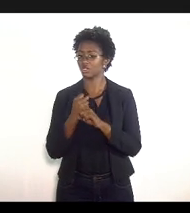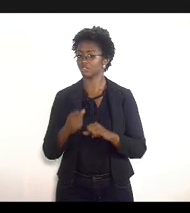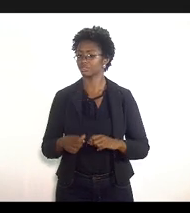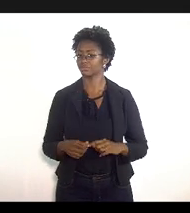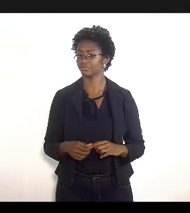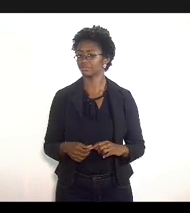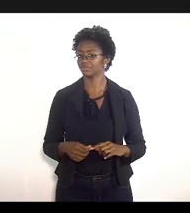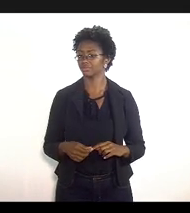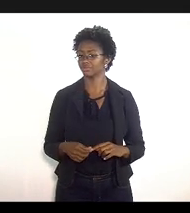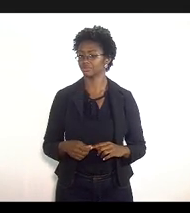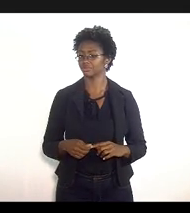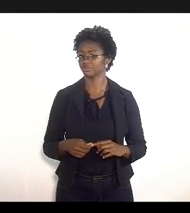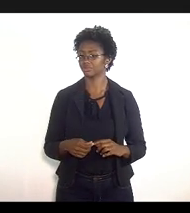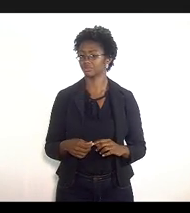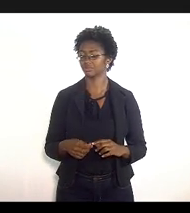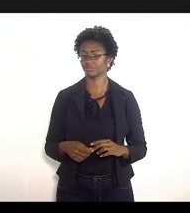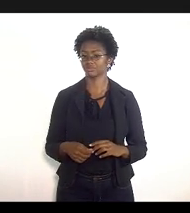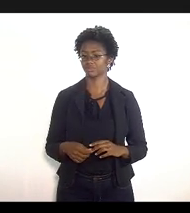desses órgãos.